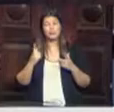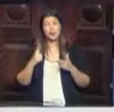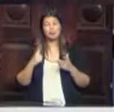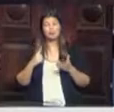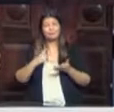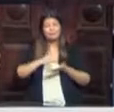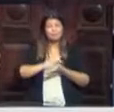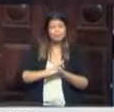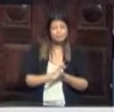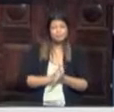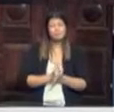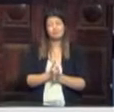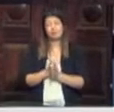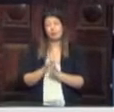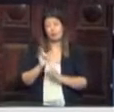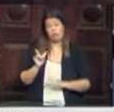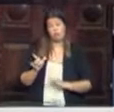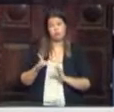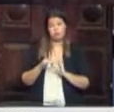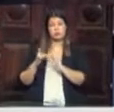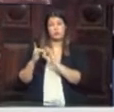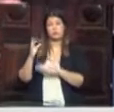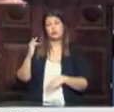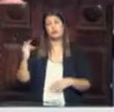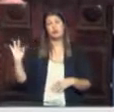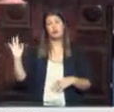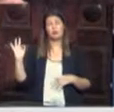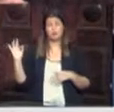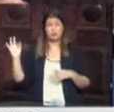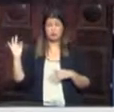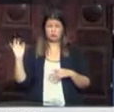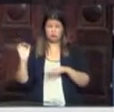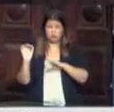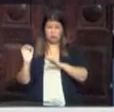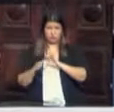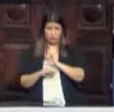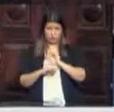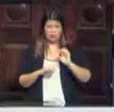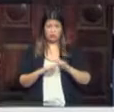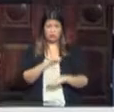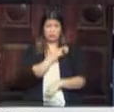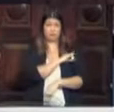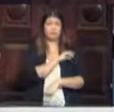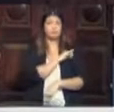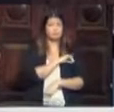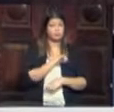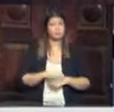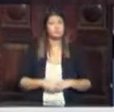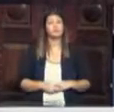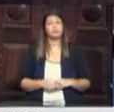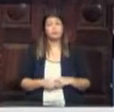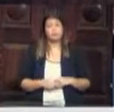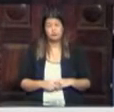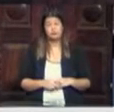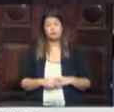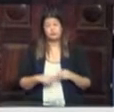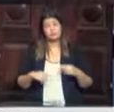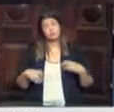Basta dizer que era previsto, pelo menos no contrato, a construção e